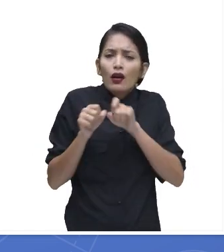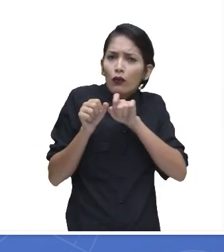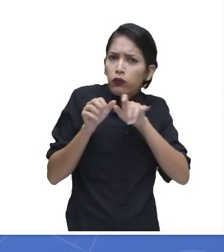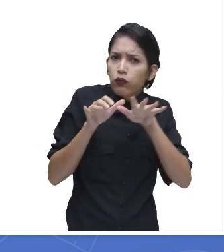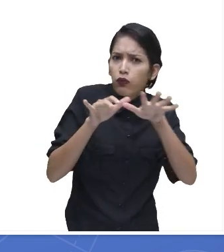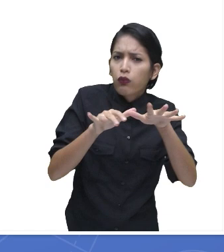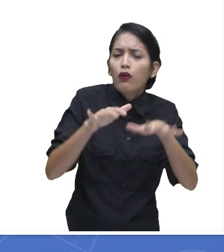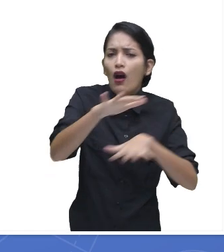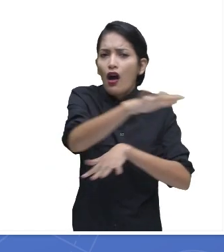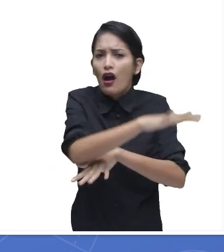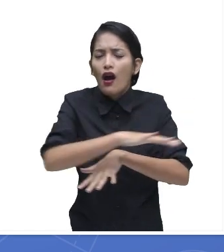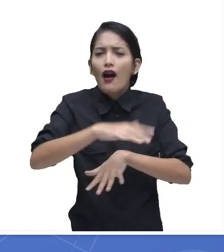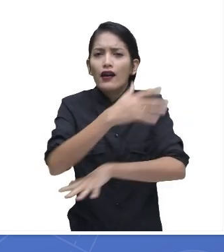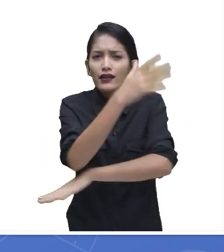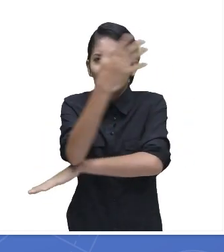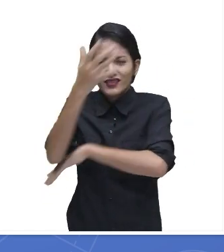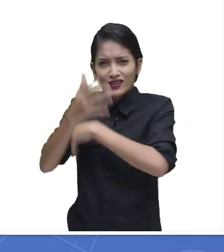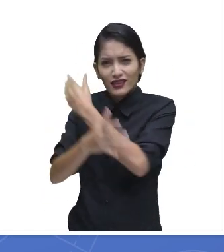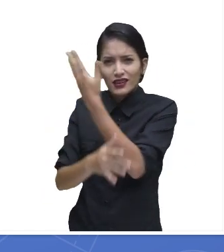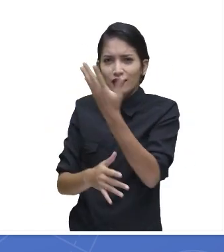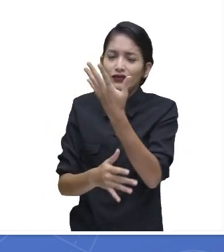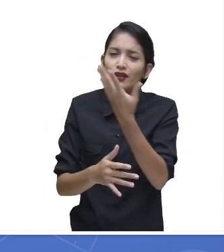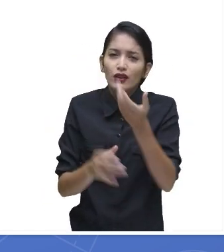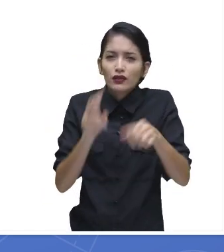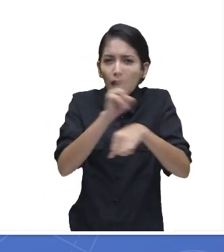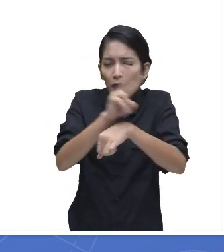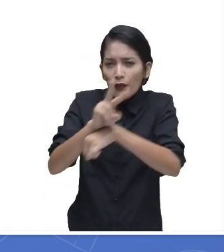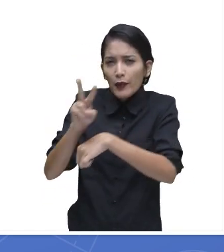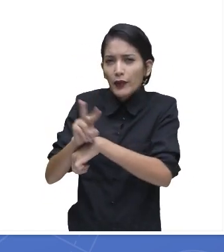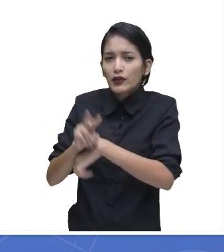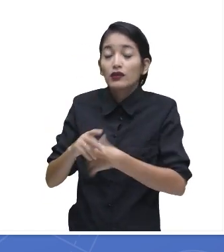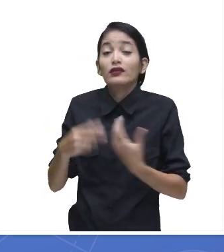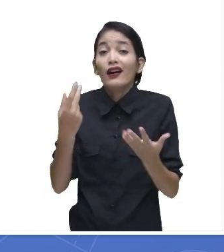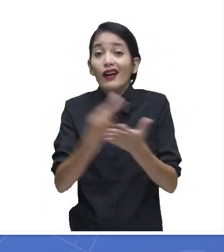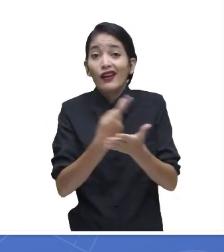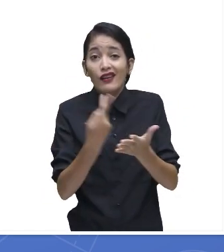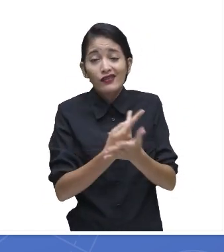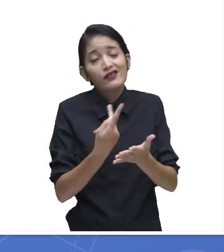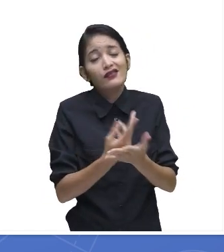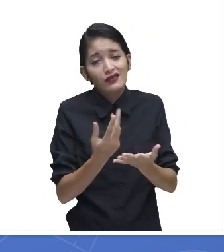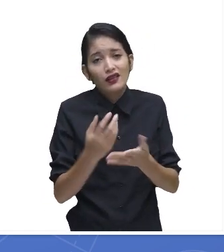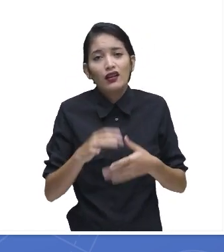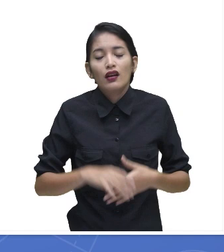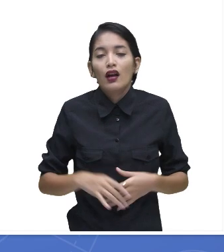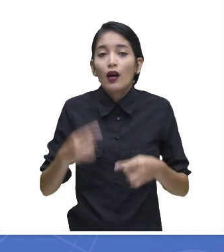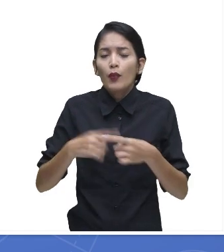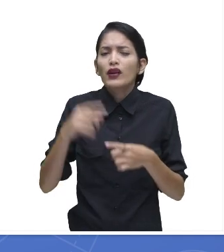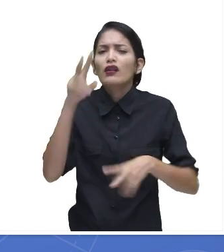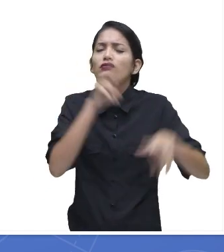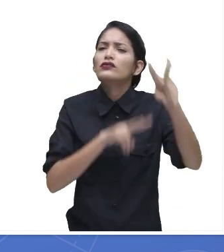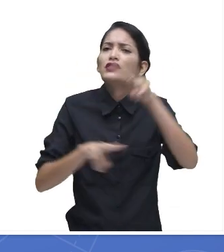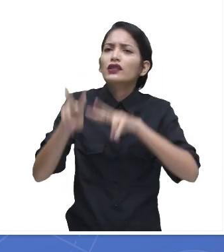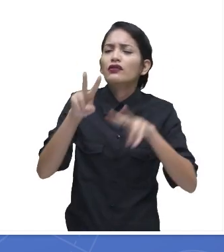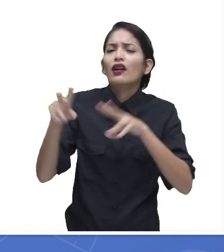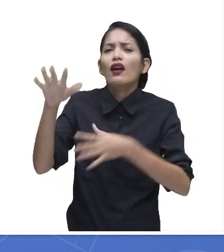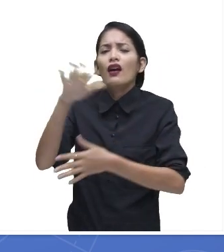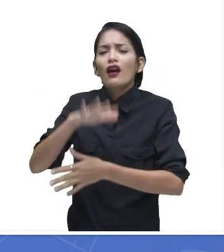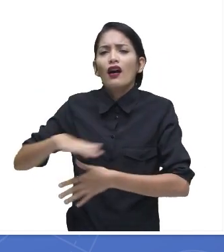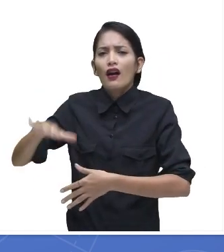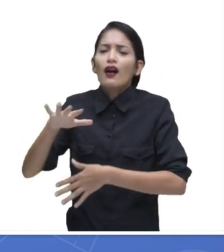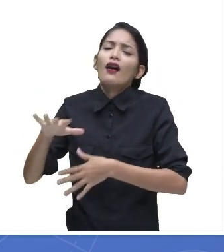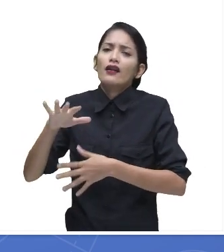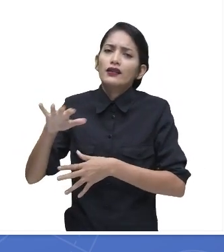áreas de preservação. Né? E essa parte já está incorreta por si só, porque o que a gente mais vê em áreas urbanas